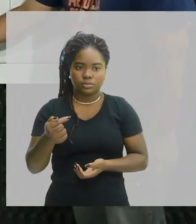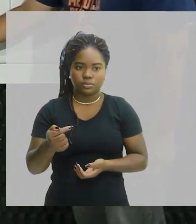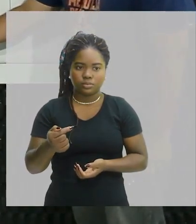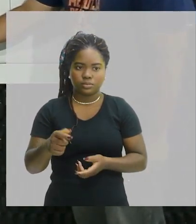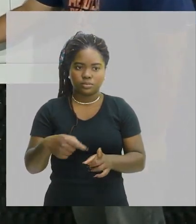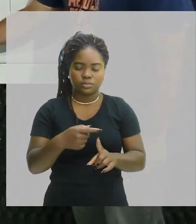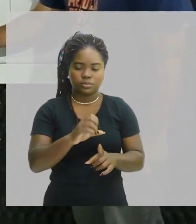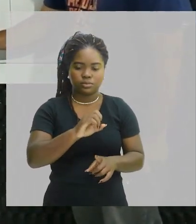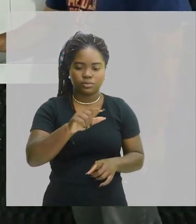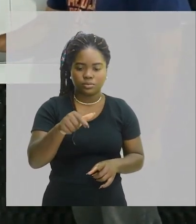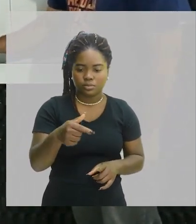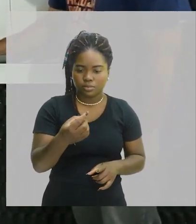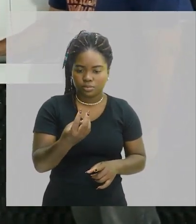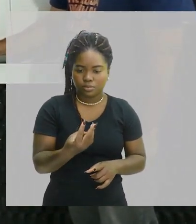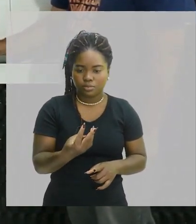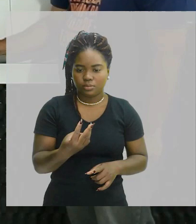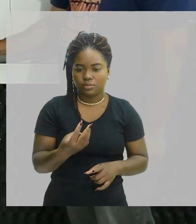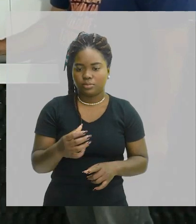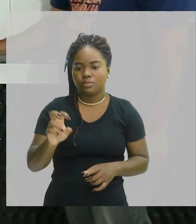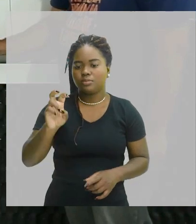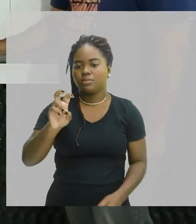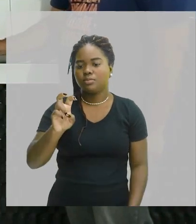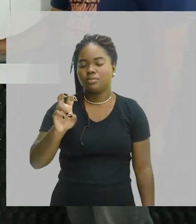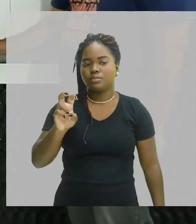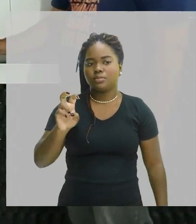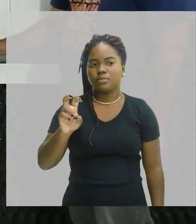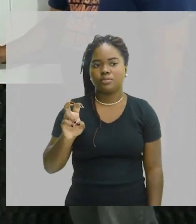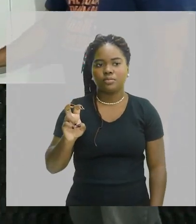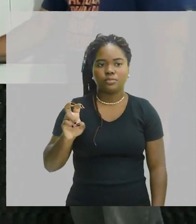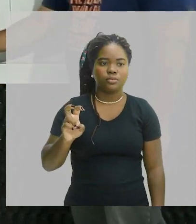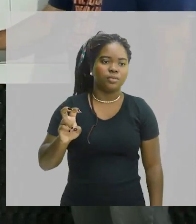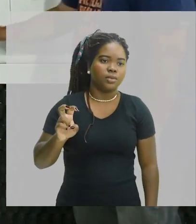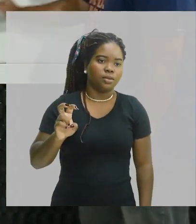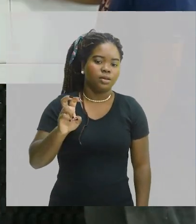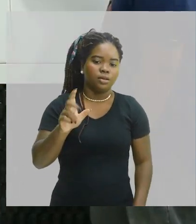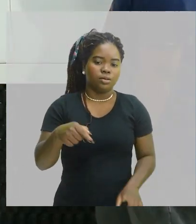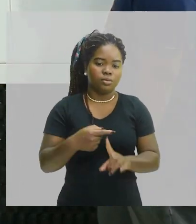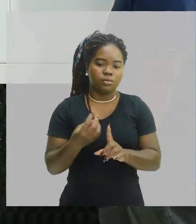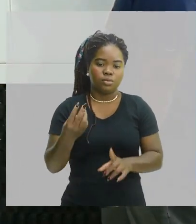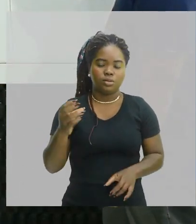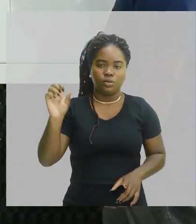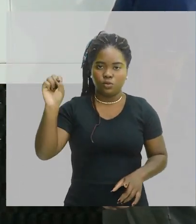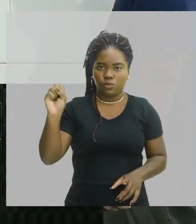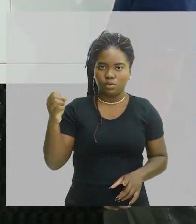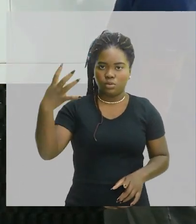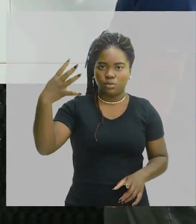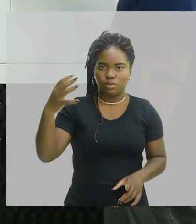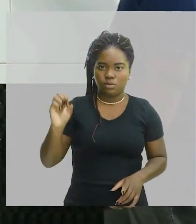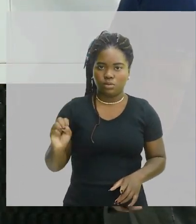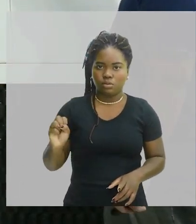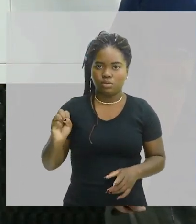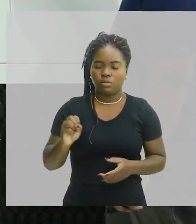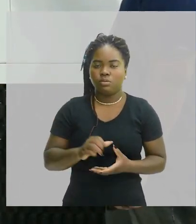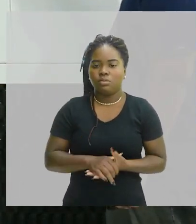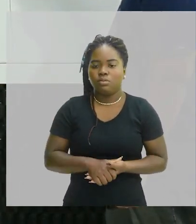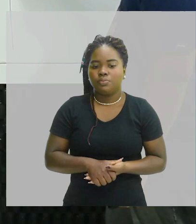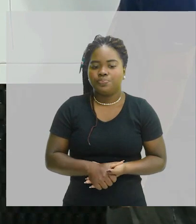4,7 mais 0,3 vai dar 5. 5 mais 3 vai dar 8. Então, vai ficar 4 sobre